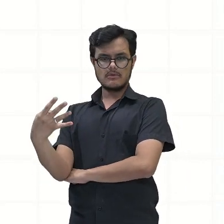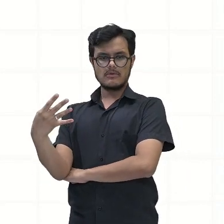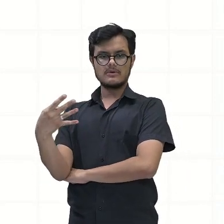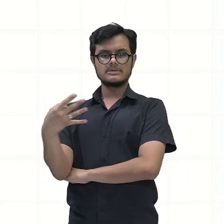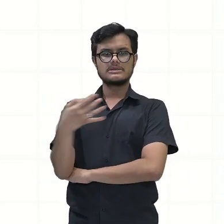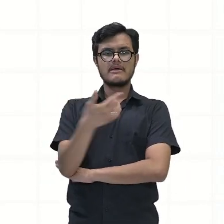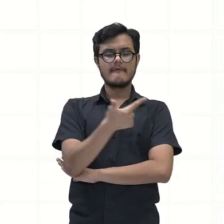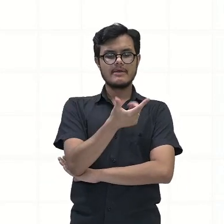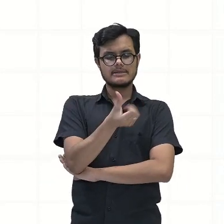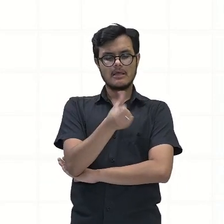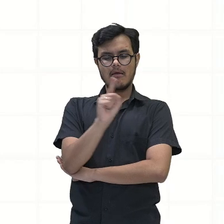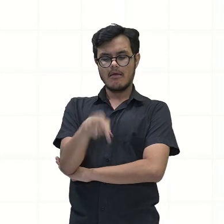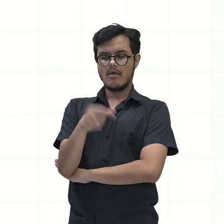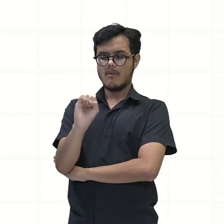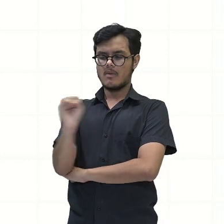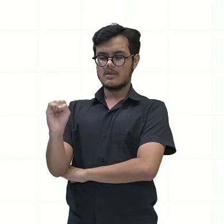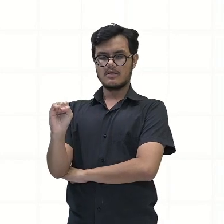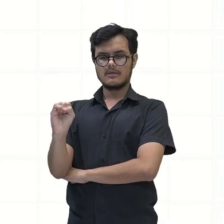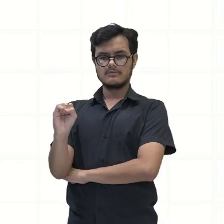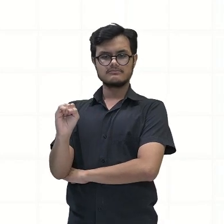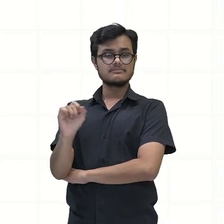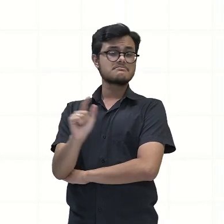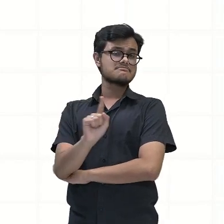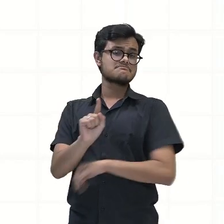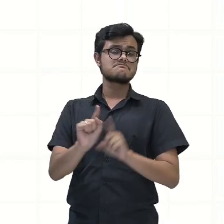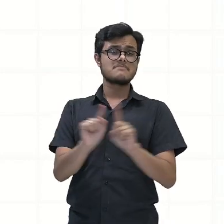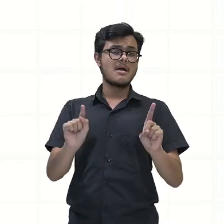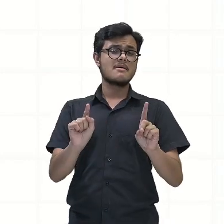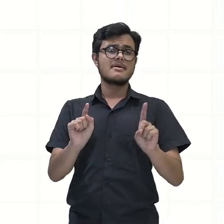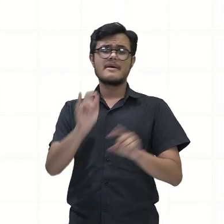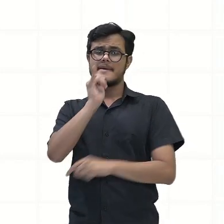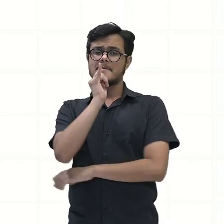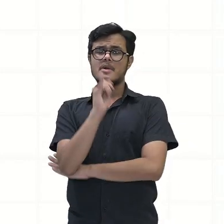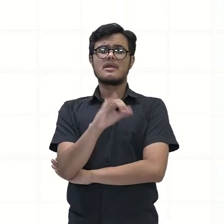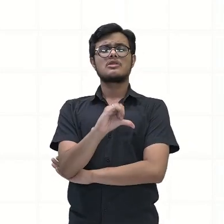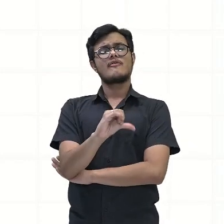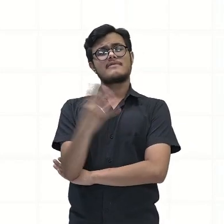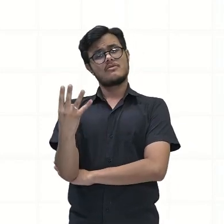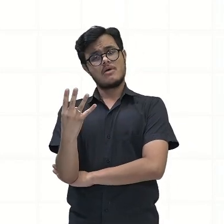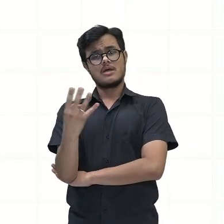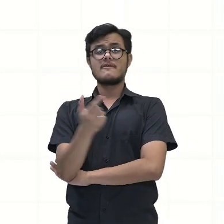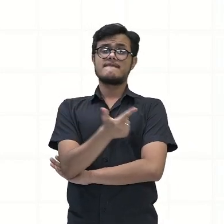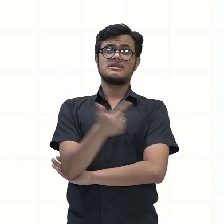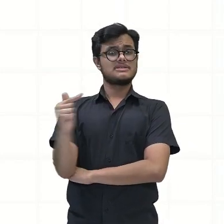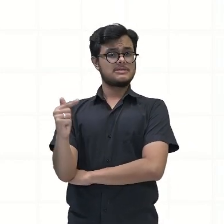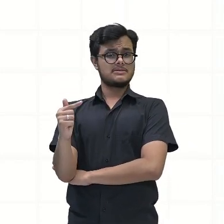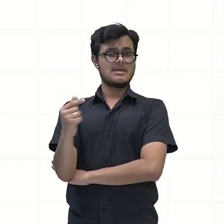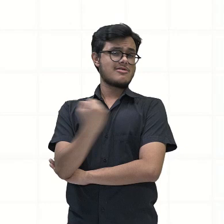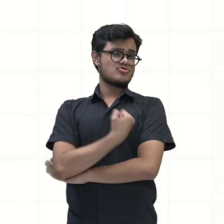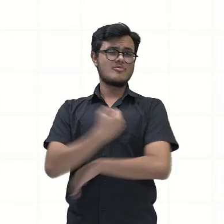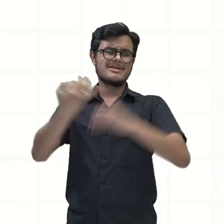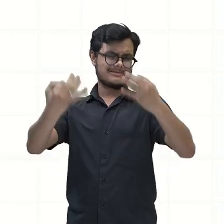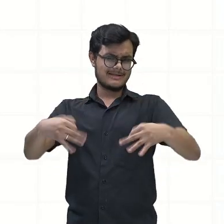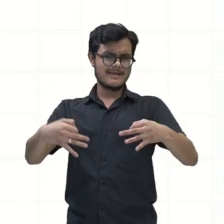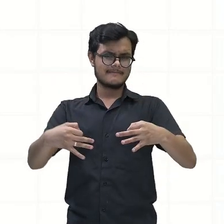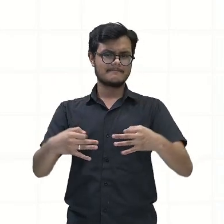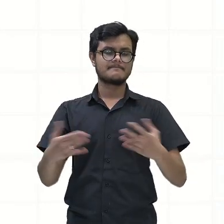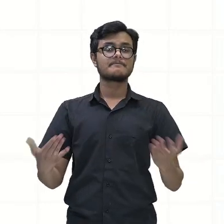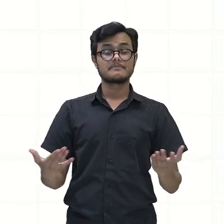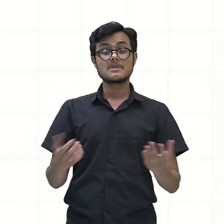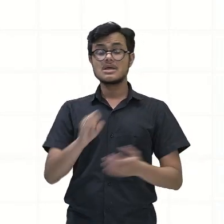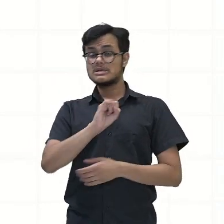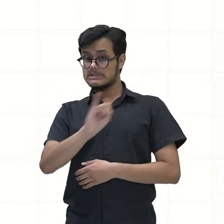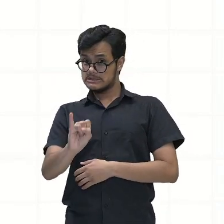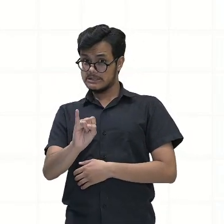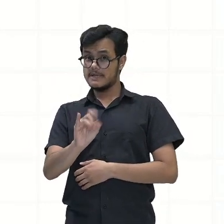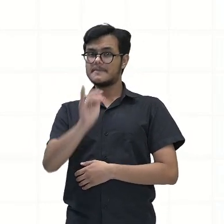26,88%, mas a gente também pode arredondar aí esses números, tá? Lembrando que ao arredondar os números,